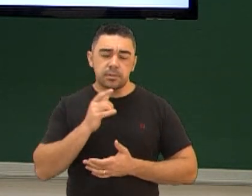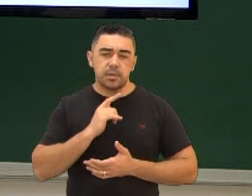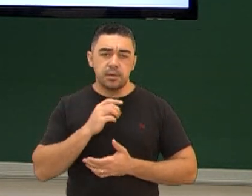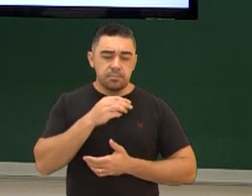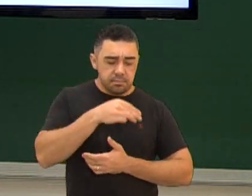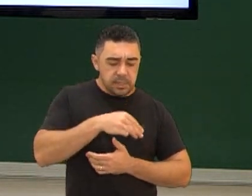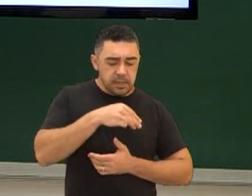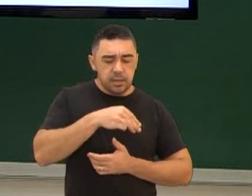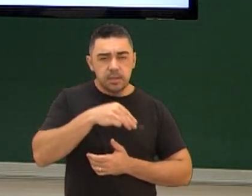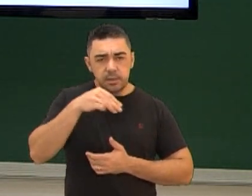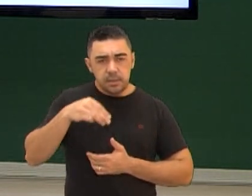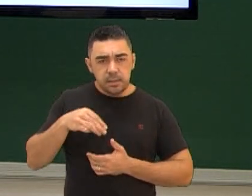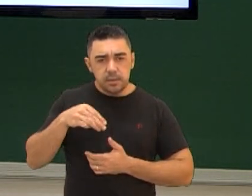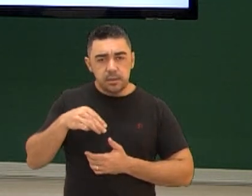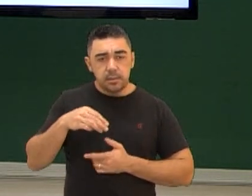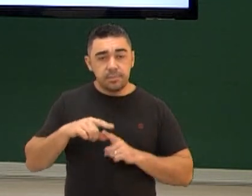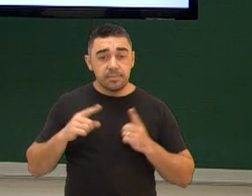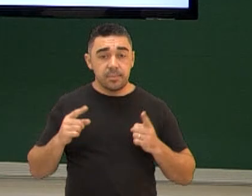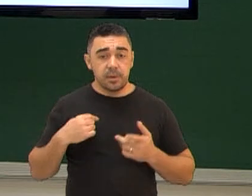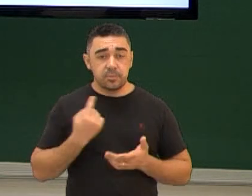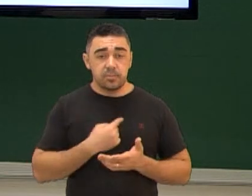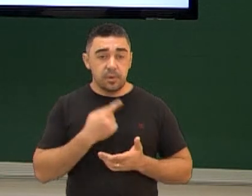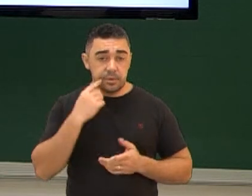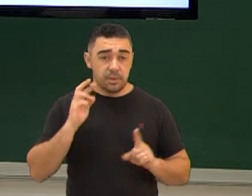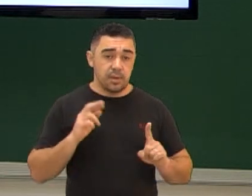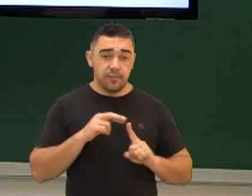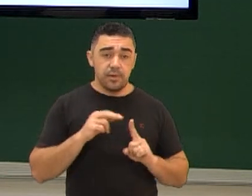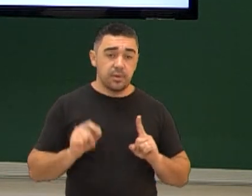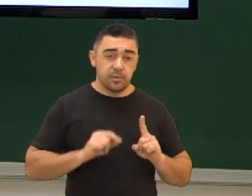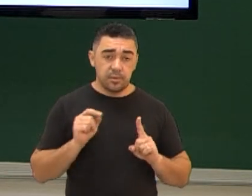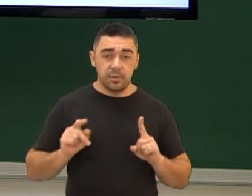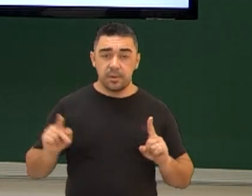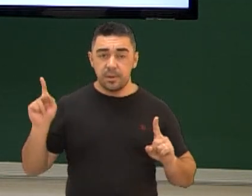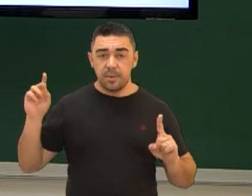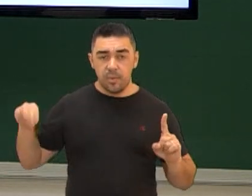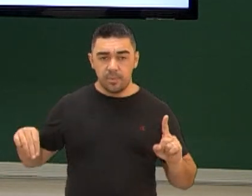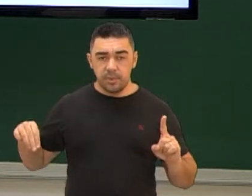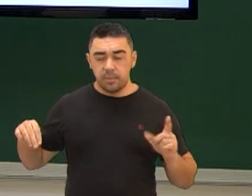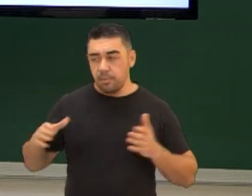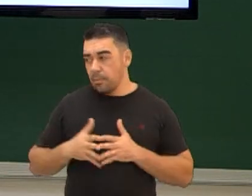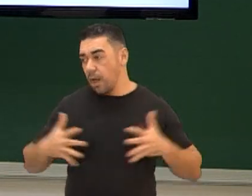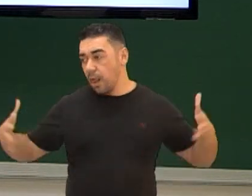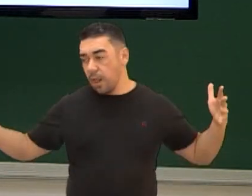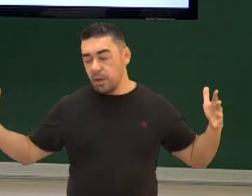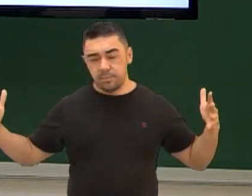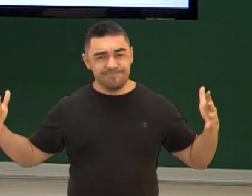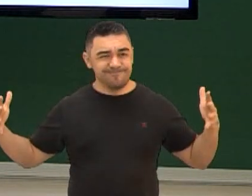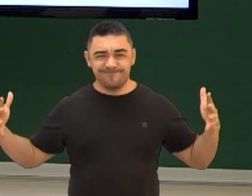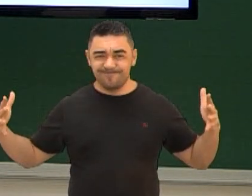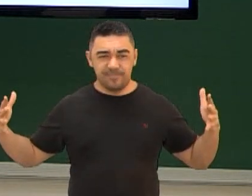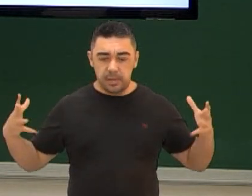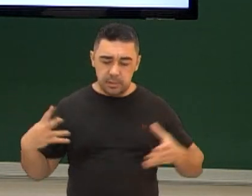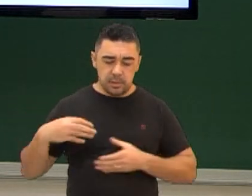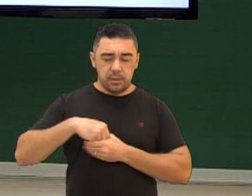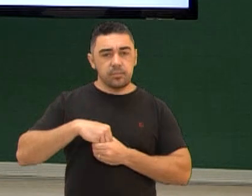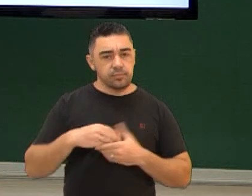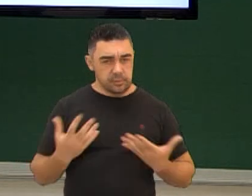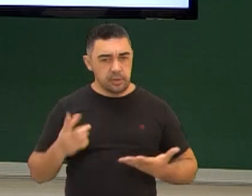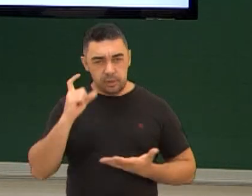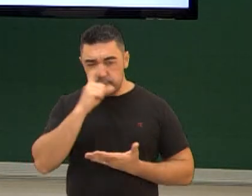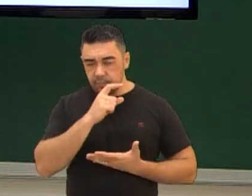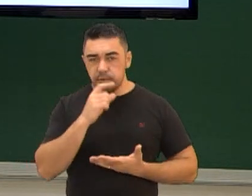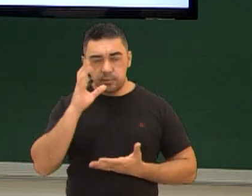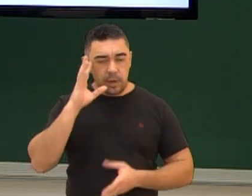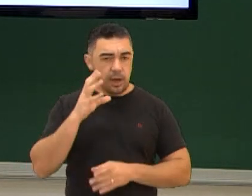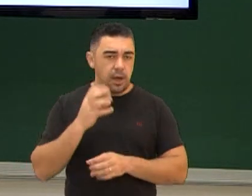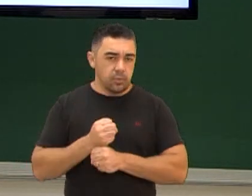milímetros, mas a unidade nossa de referência fosse o quilômetro, tá? Então é uma unidade muito grande o Faraday.